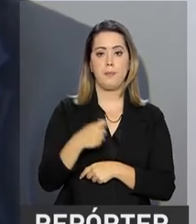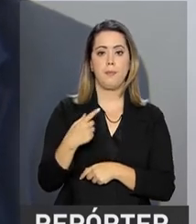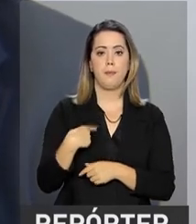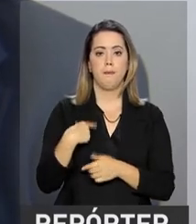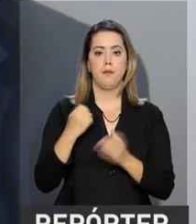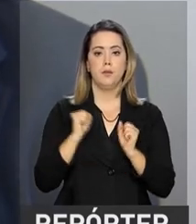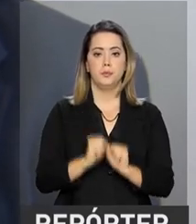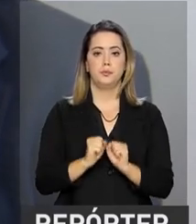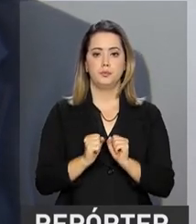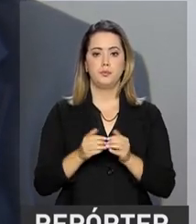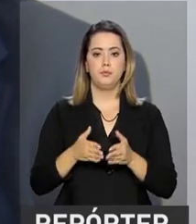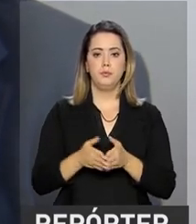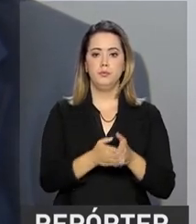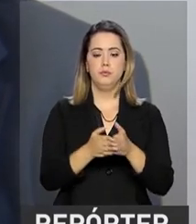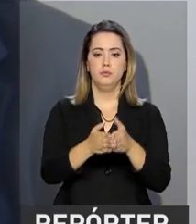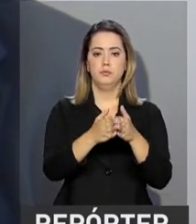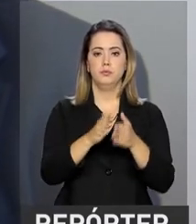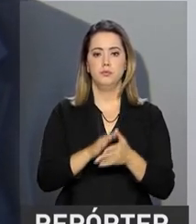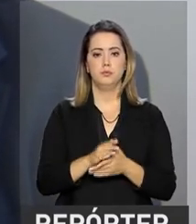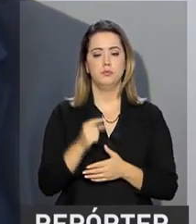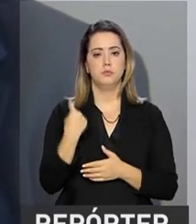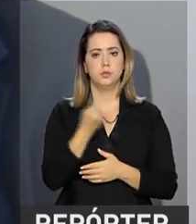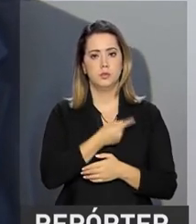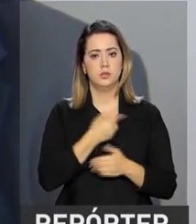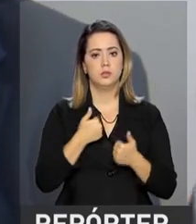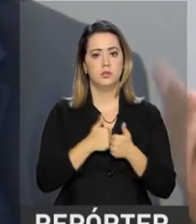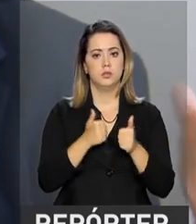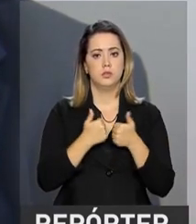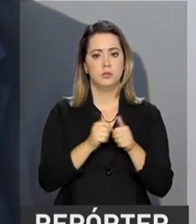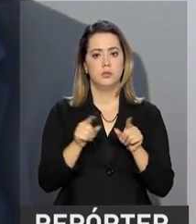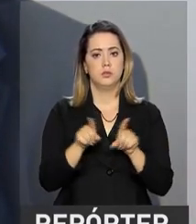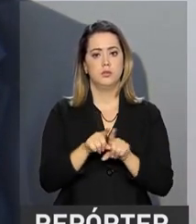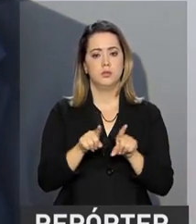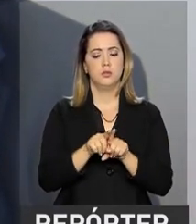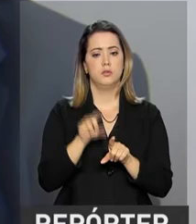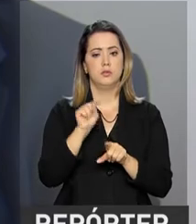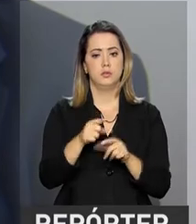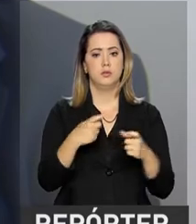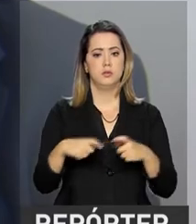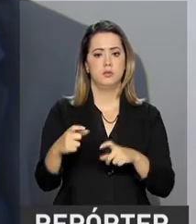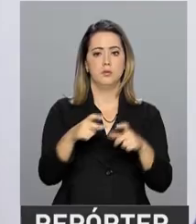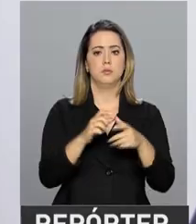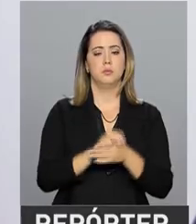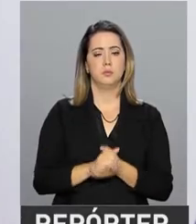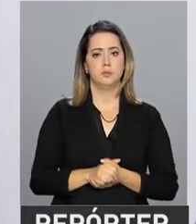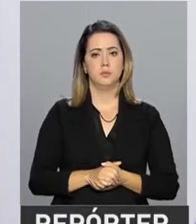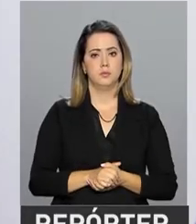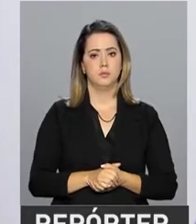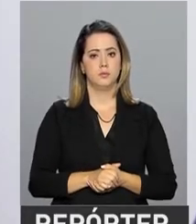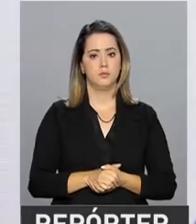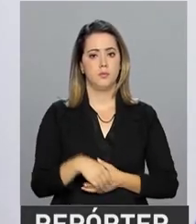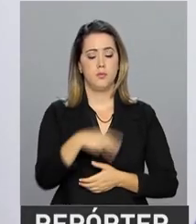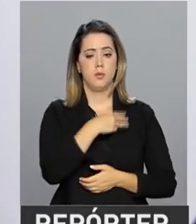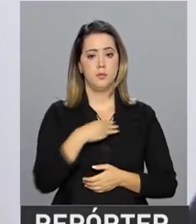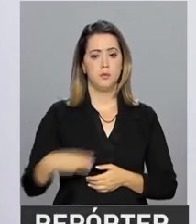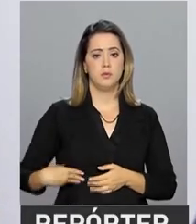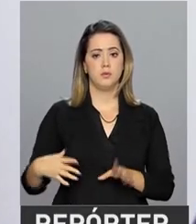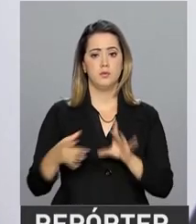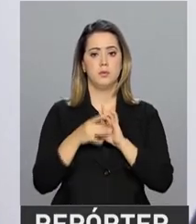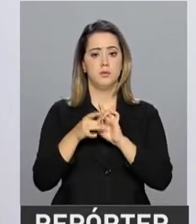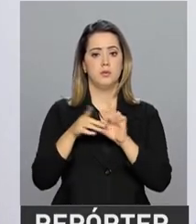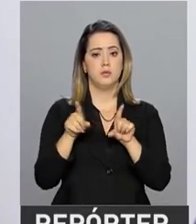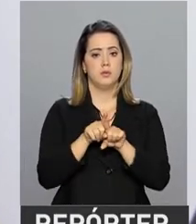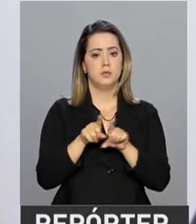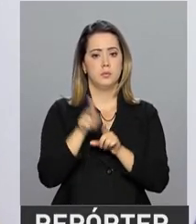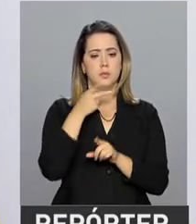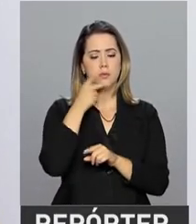viabilizar o escoamento de produto da nossa produção também nessa região do país o ministro da integração nacional também